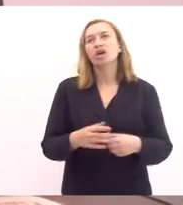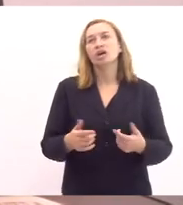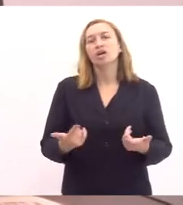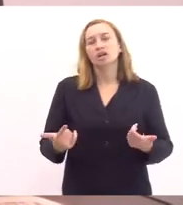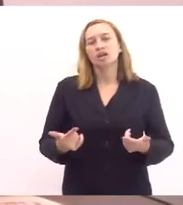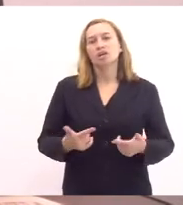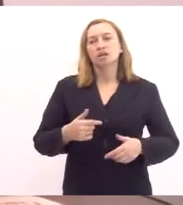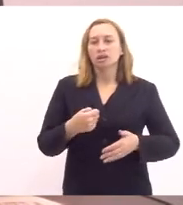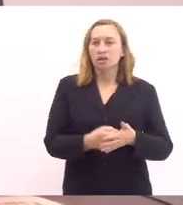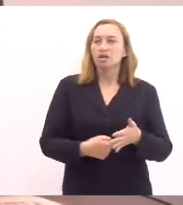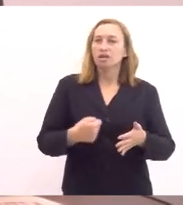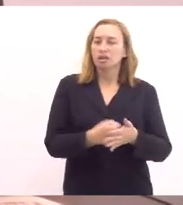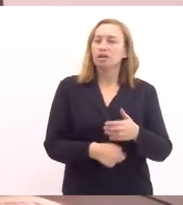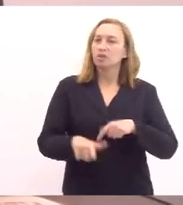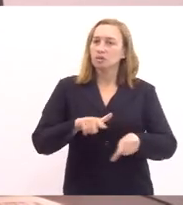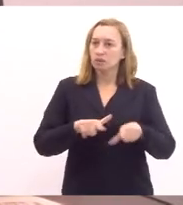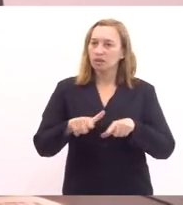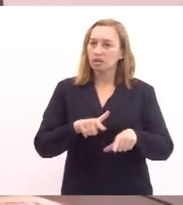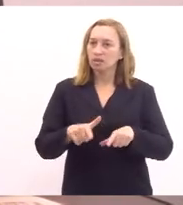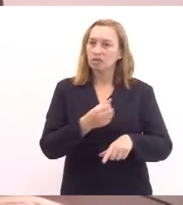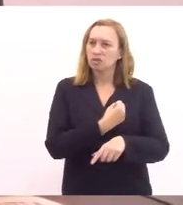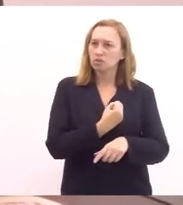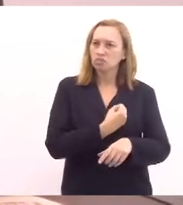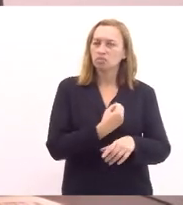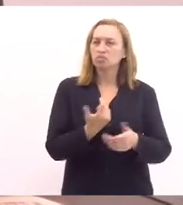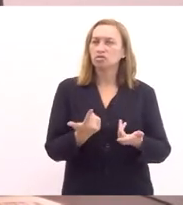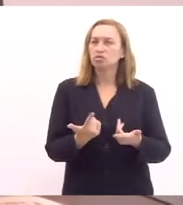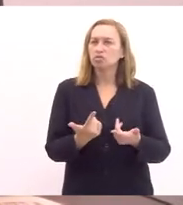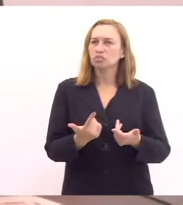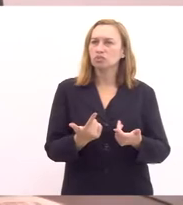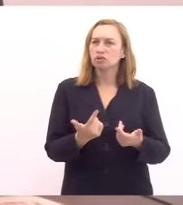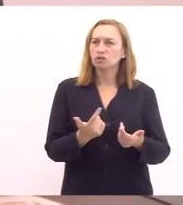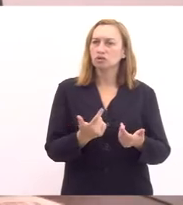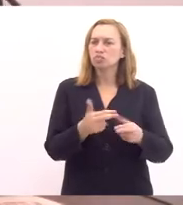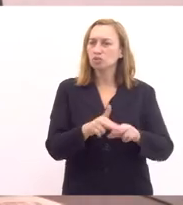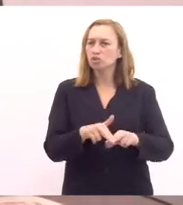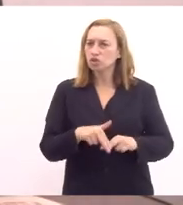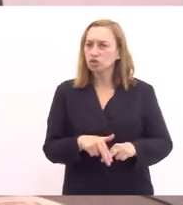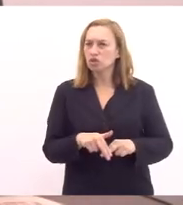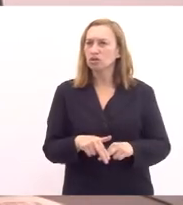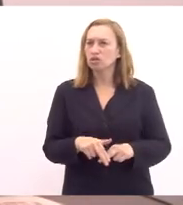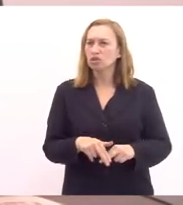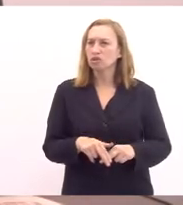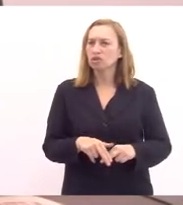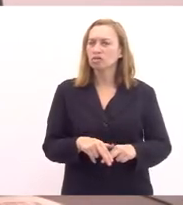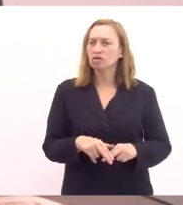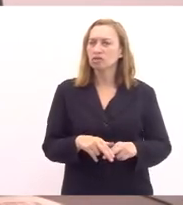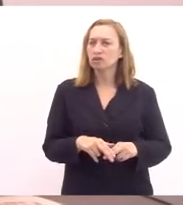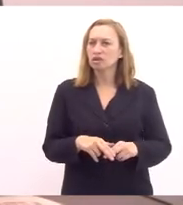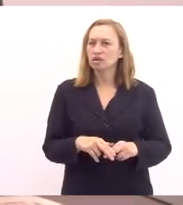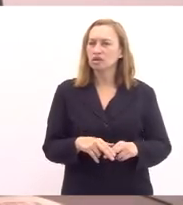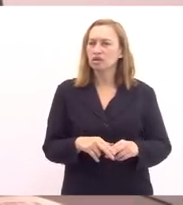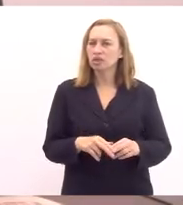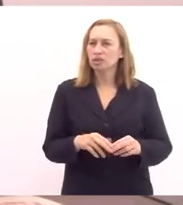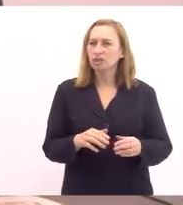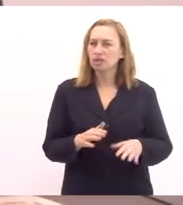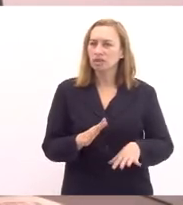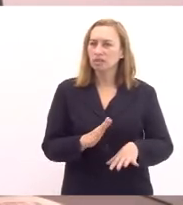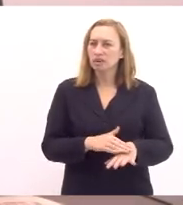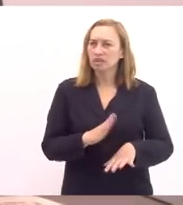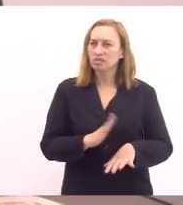se ocupar porque são acho que assim inúmeras causas né que vão contribuindo cada uma um pouquinho para este desfecho